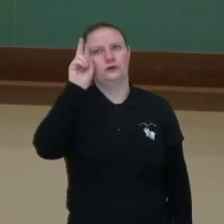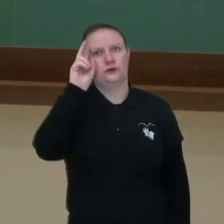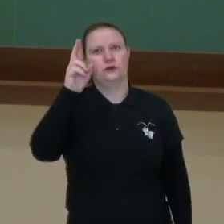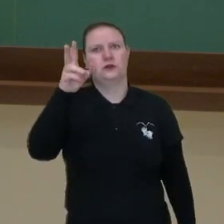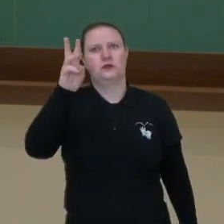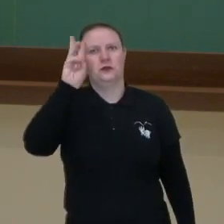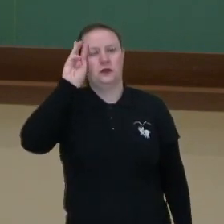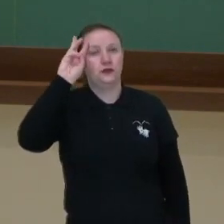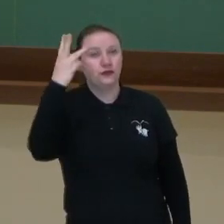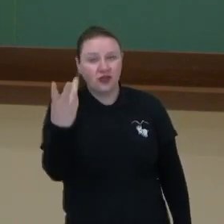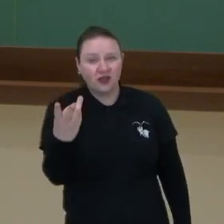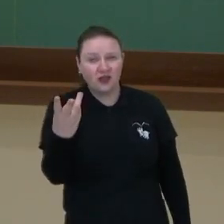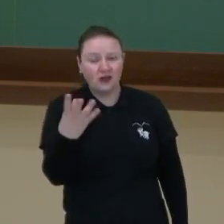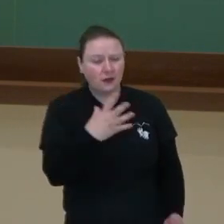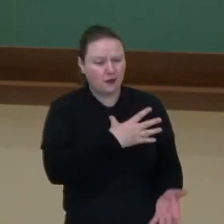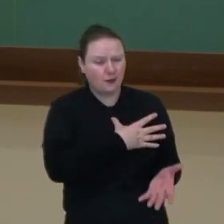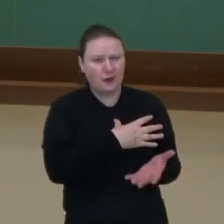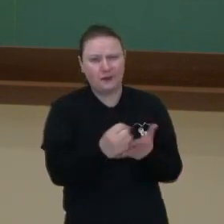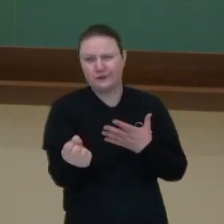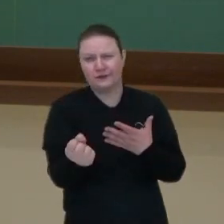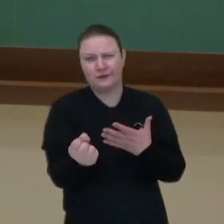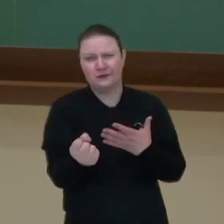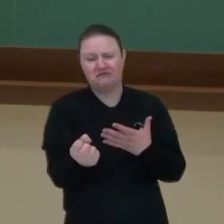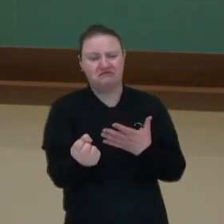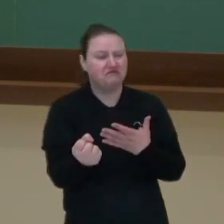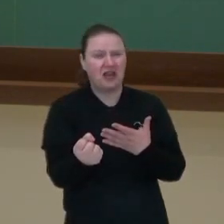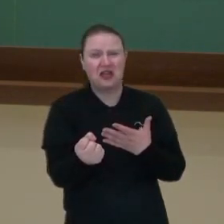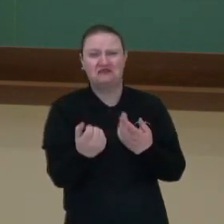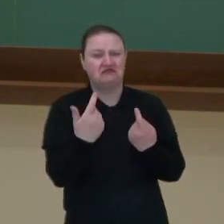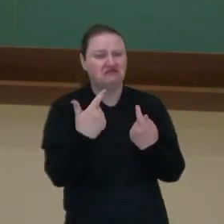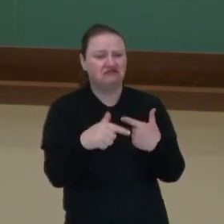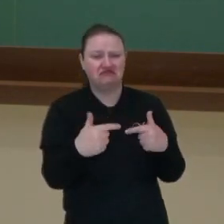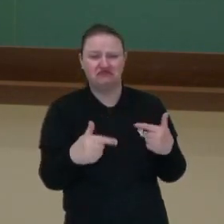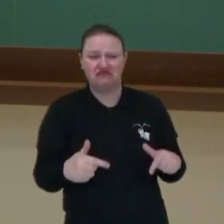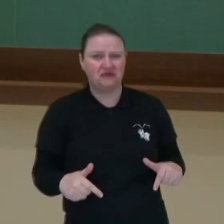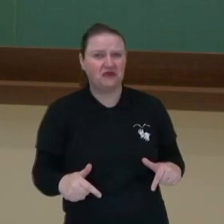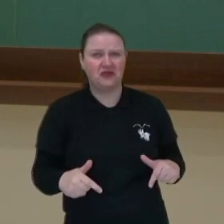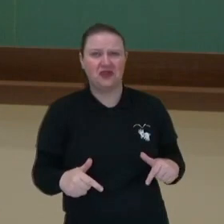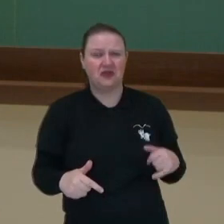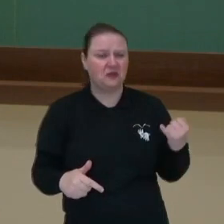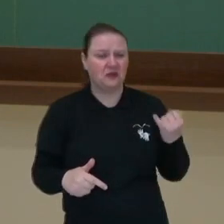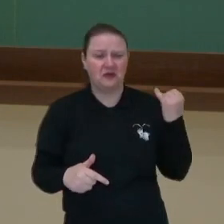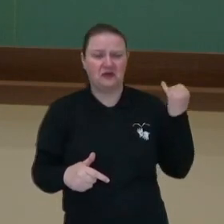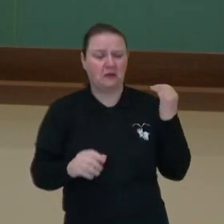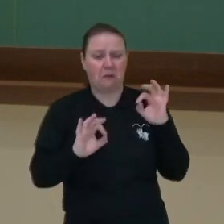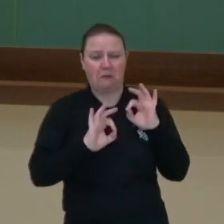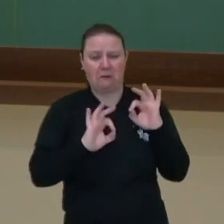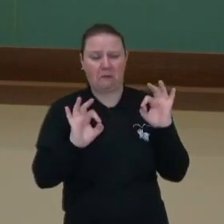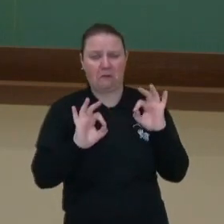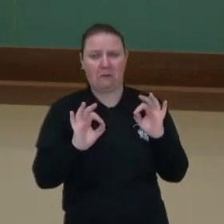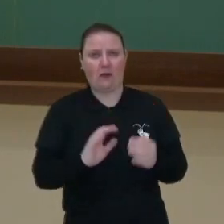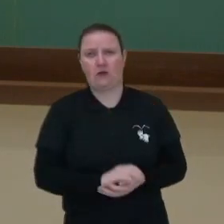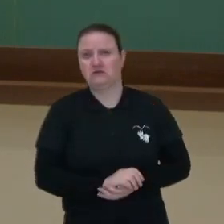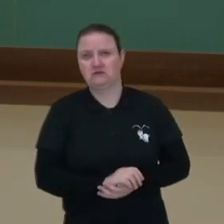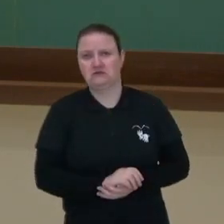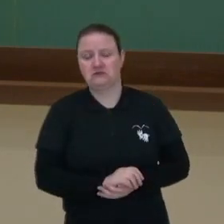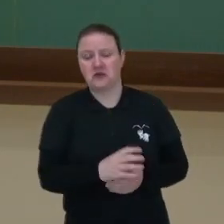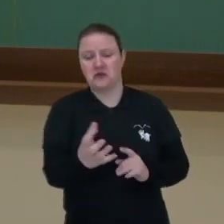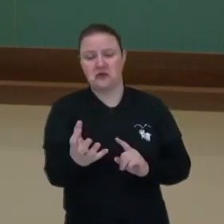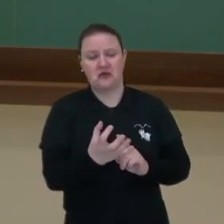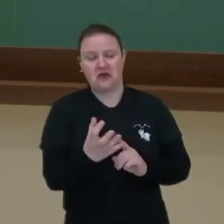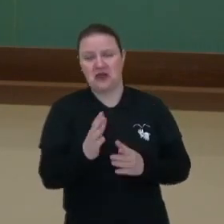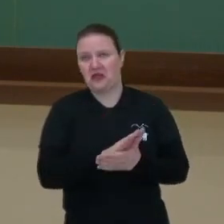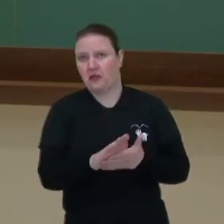ou mais, a notícia ela perde, digamos, a validade, ela deixa de fazer sentido. Ela já não afeta tanto o nosso dia a